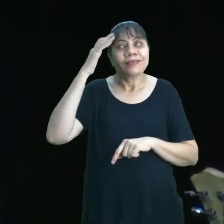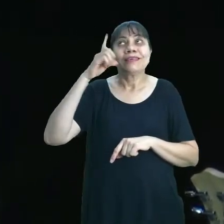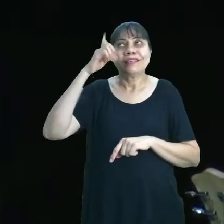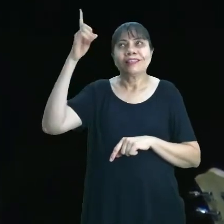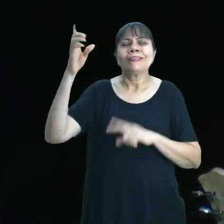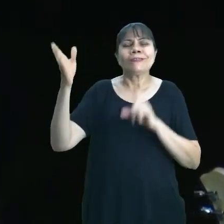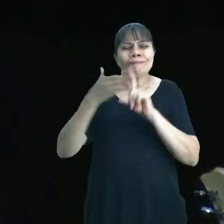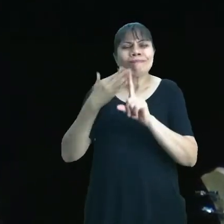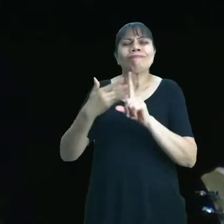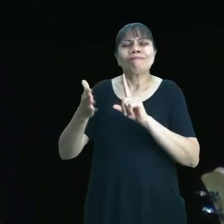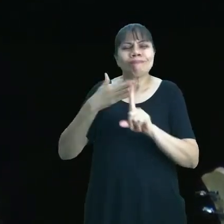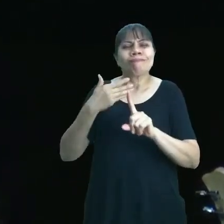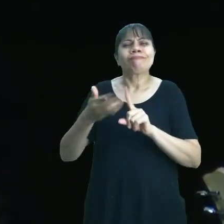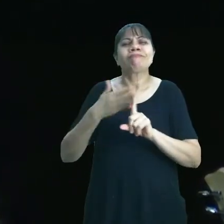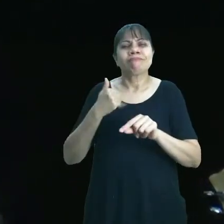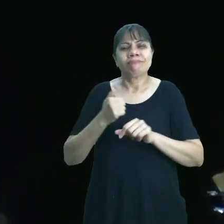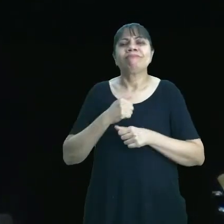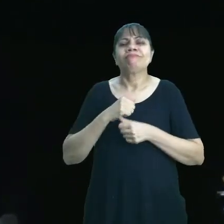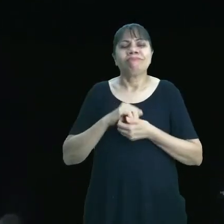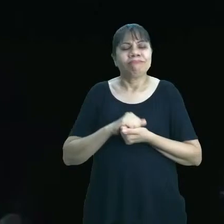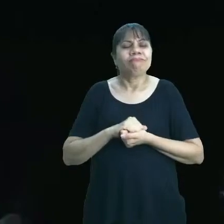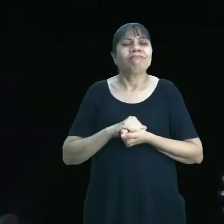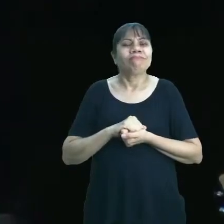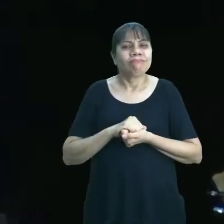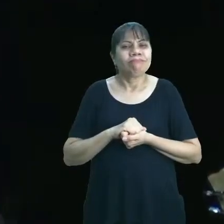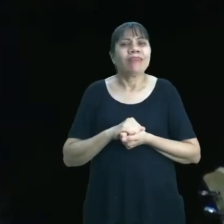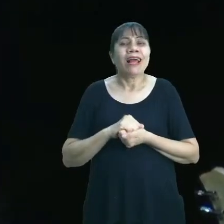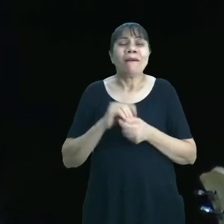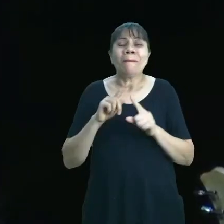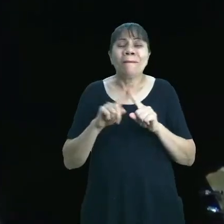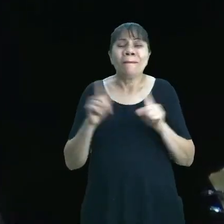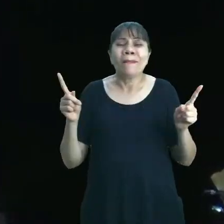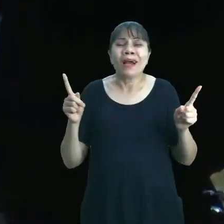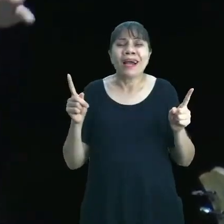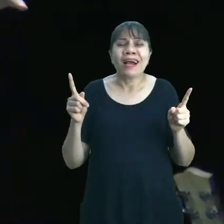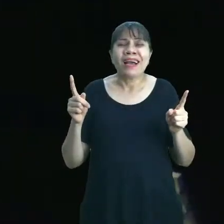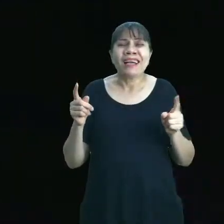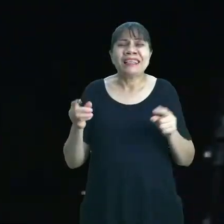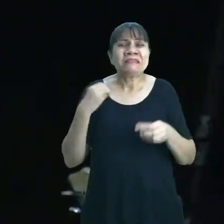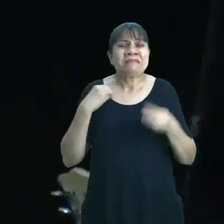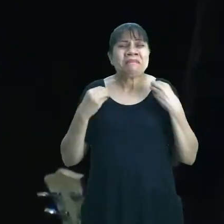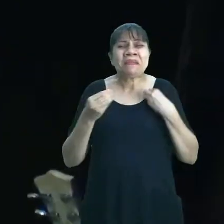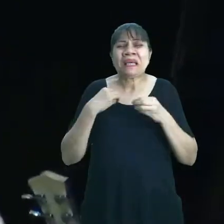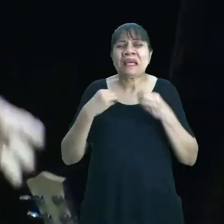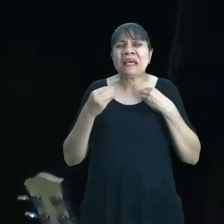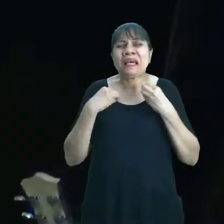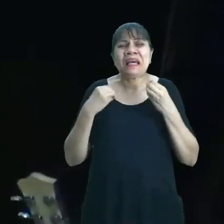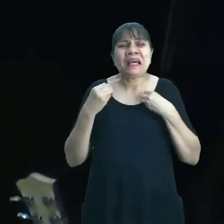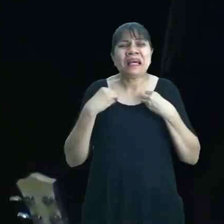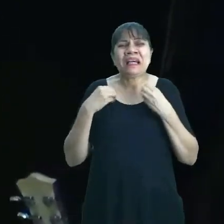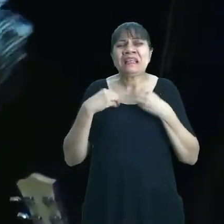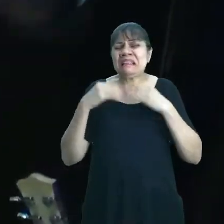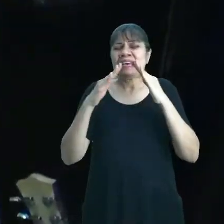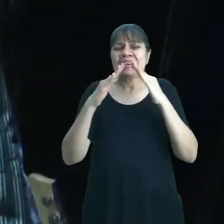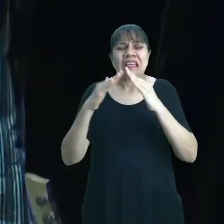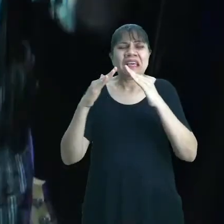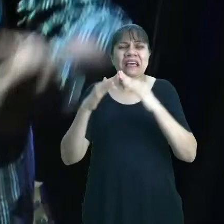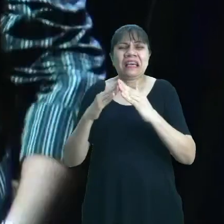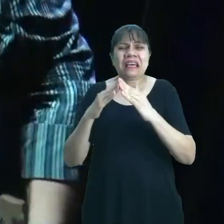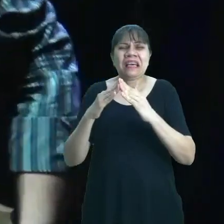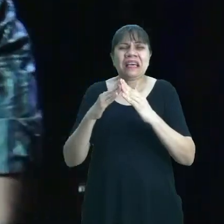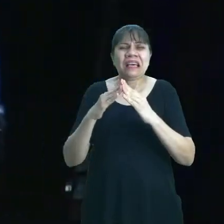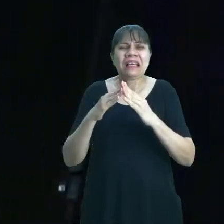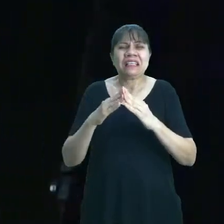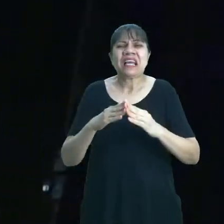Mas simplesmente a banalização, essa falta de respeito, é dentro de casa, o adolescente chamando o pai de